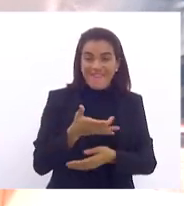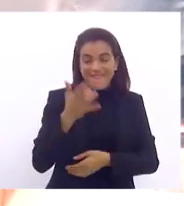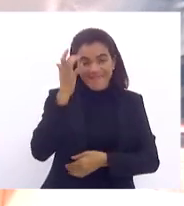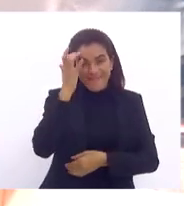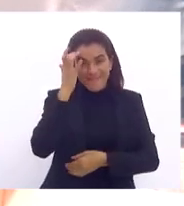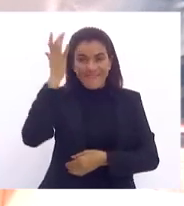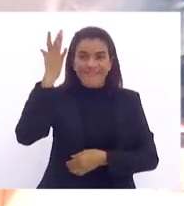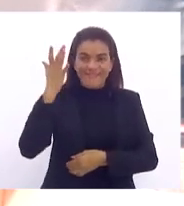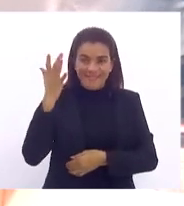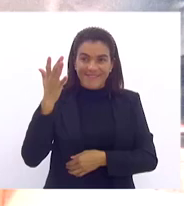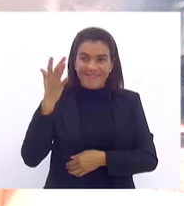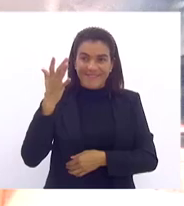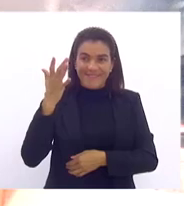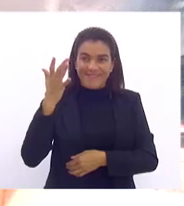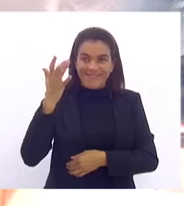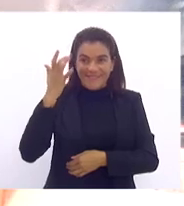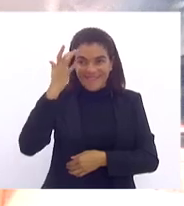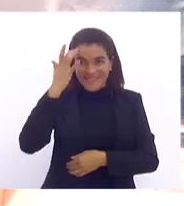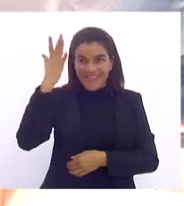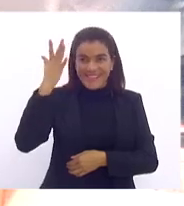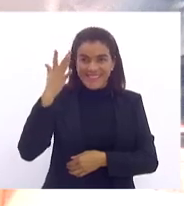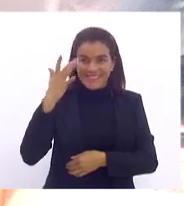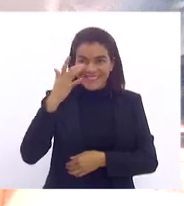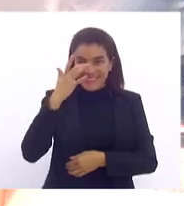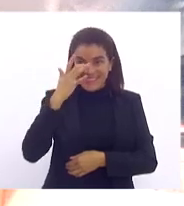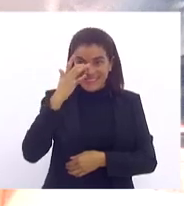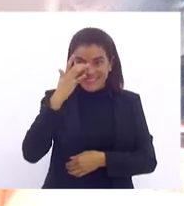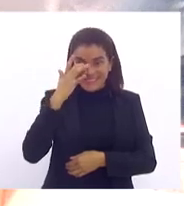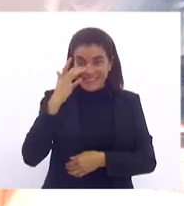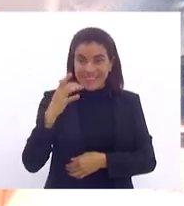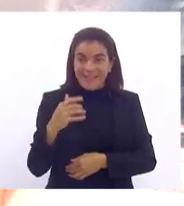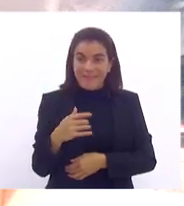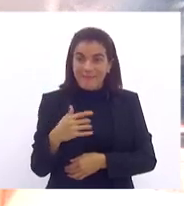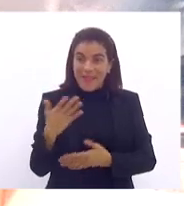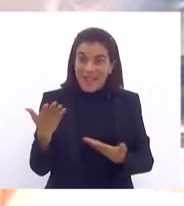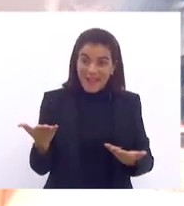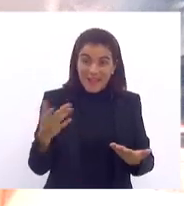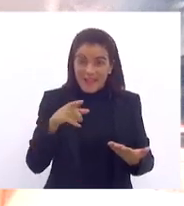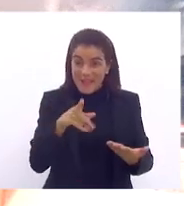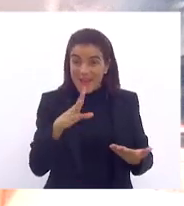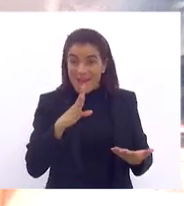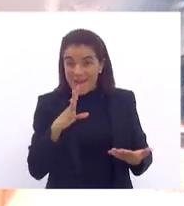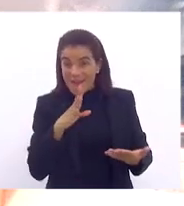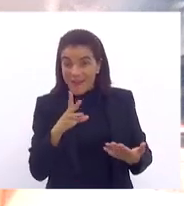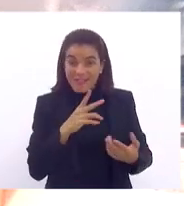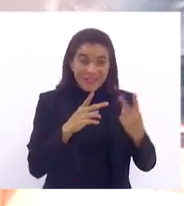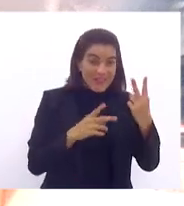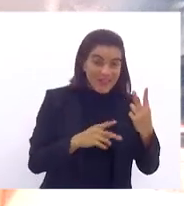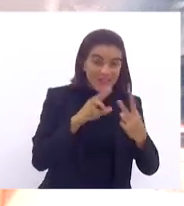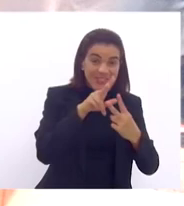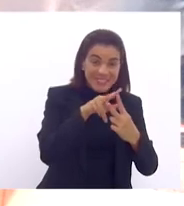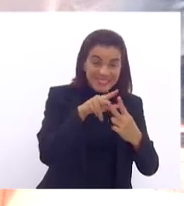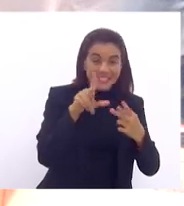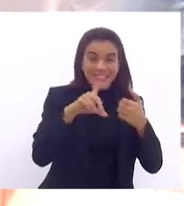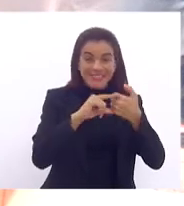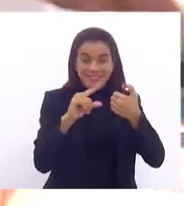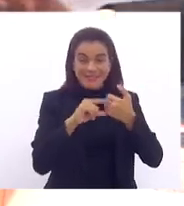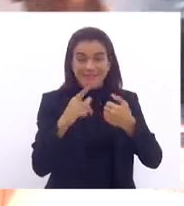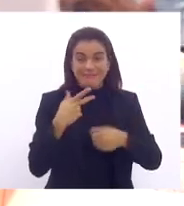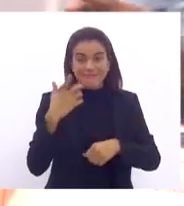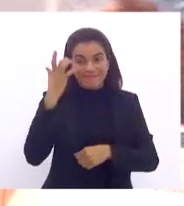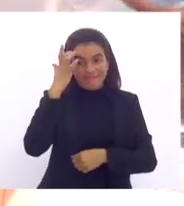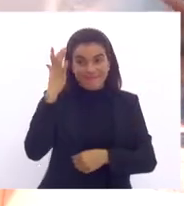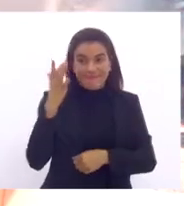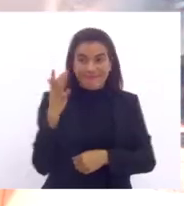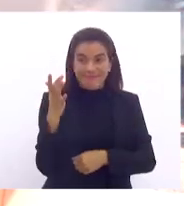como o o Rodrigo bem pontuou agora para quem só conhece esses dois estão citando o artigo 5º agora para facilitar